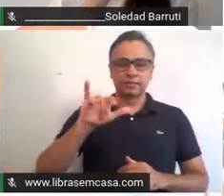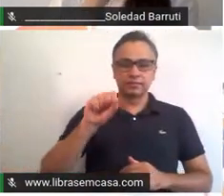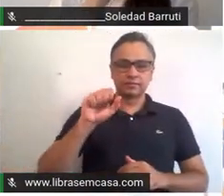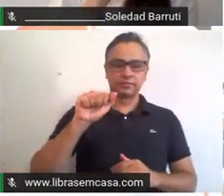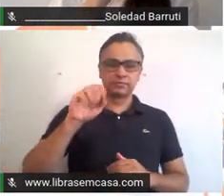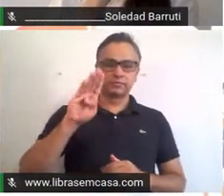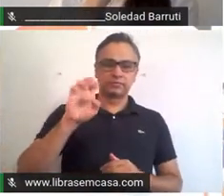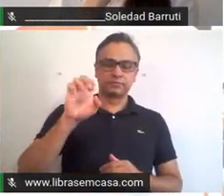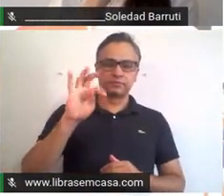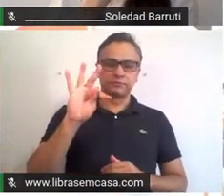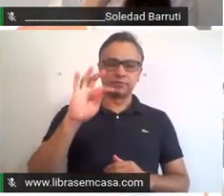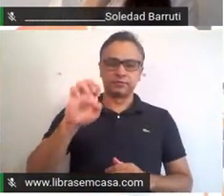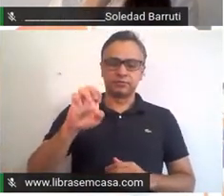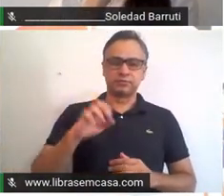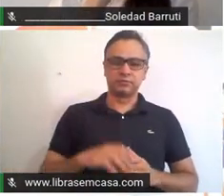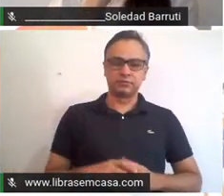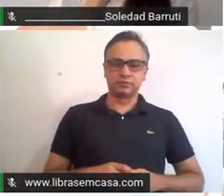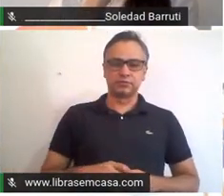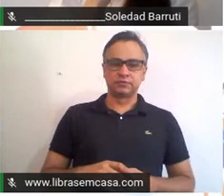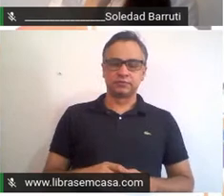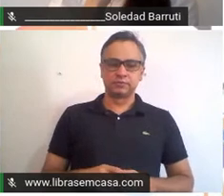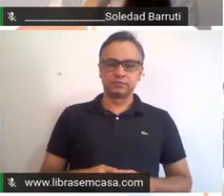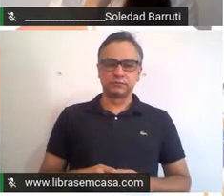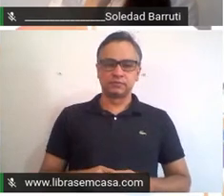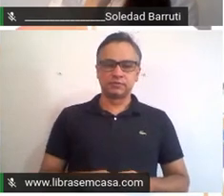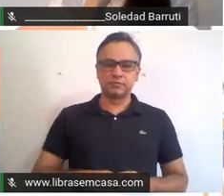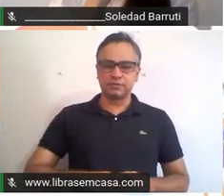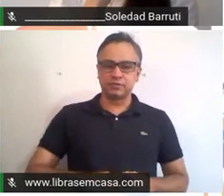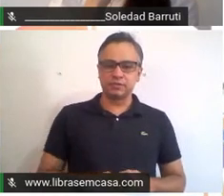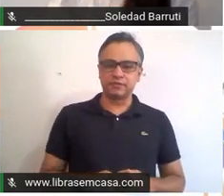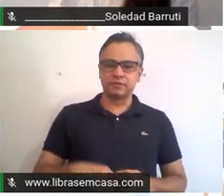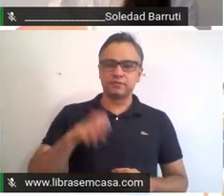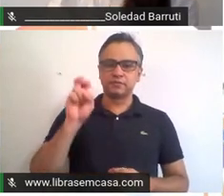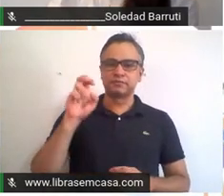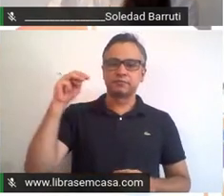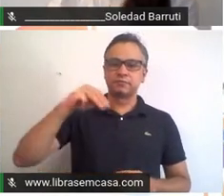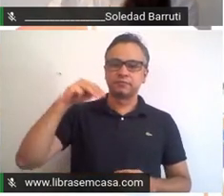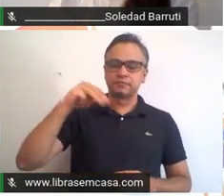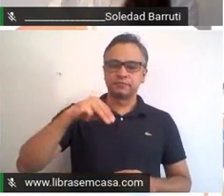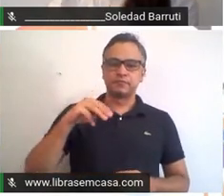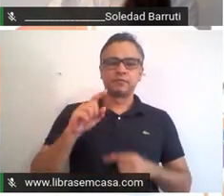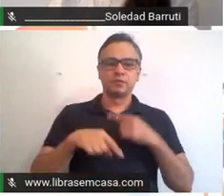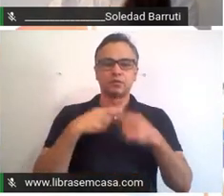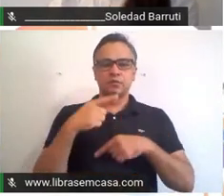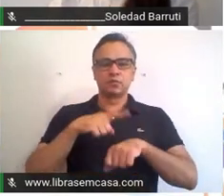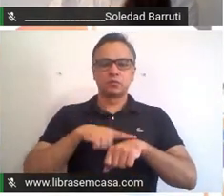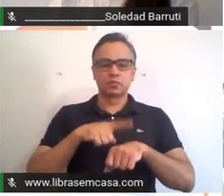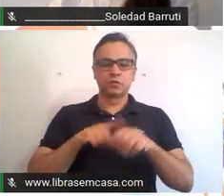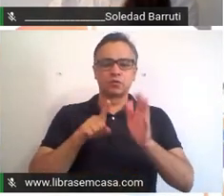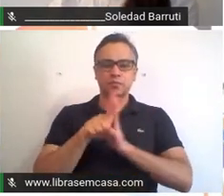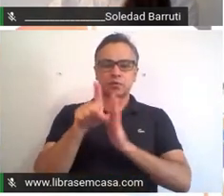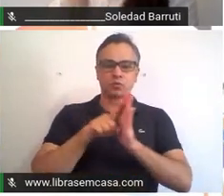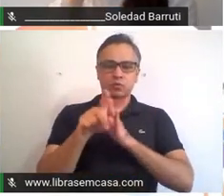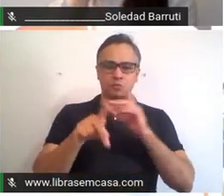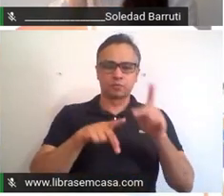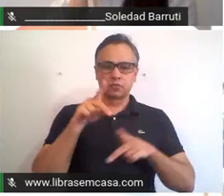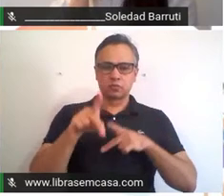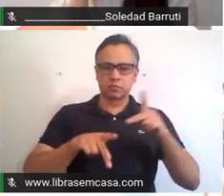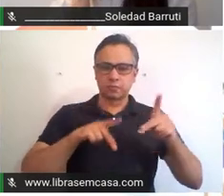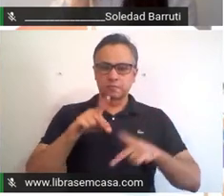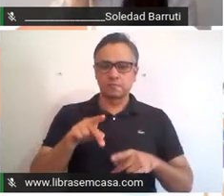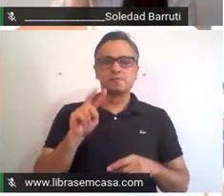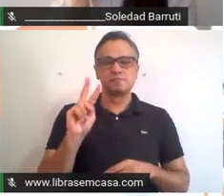vou pedir para vocês responderem em 5 minutos, por aí, para depois a gente ir para o momento de perguntas do público. Porque vocês